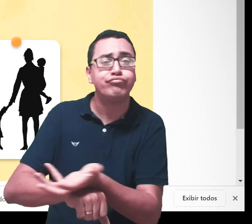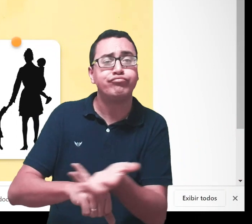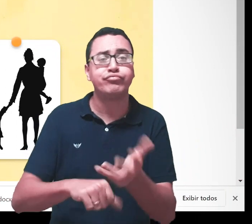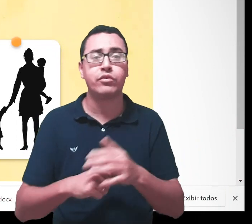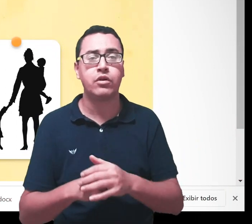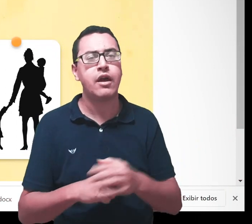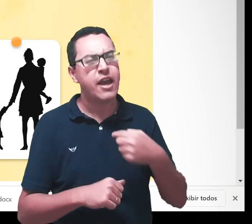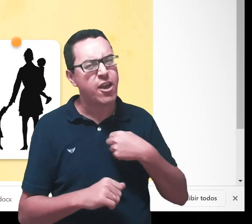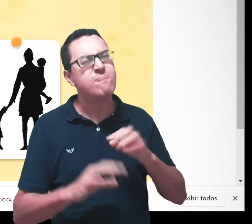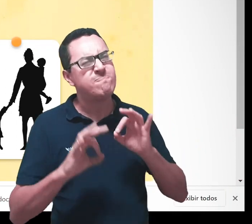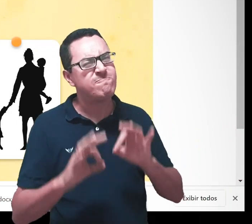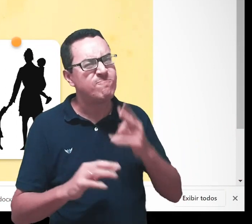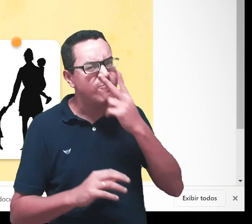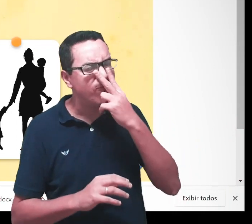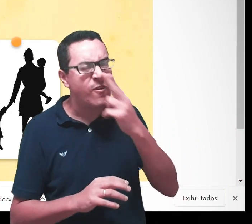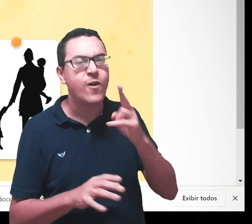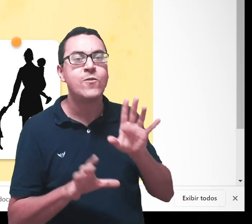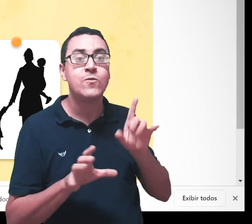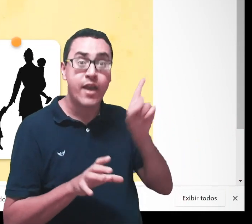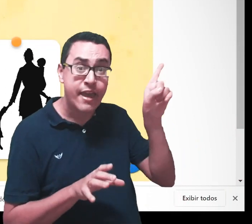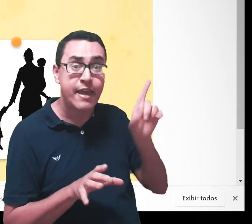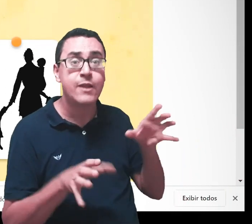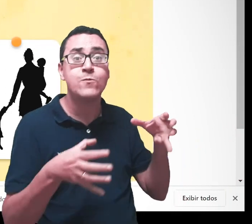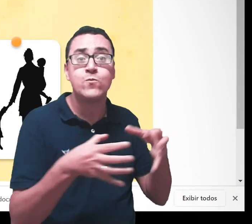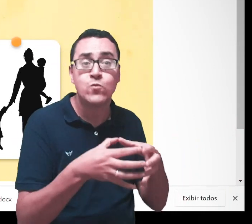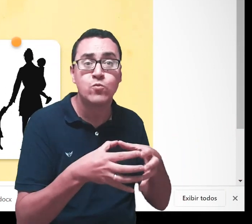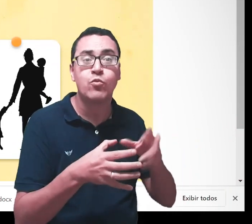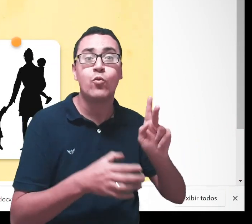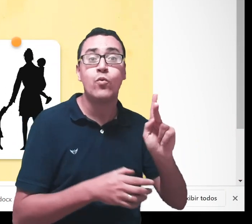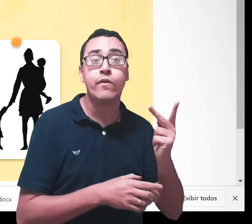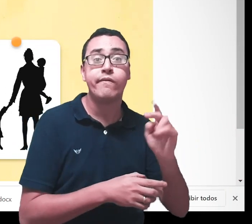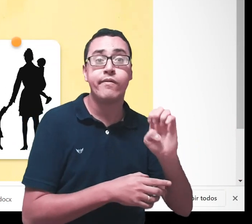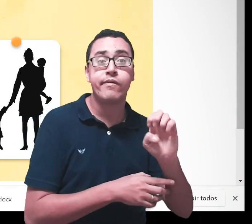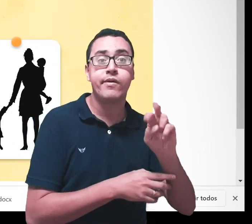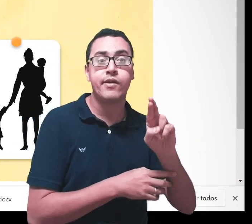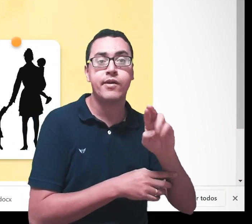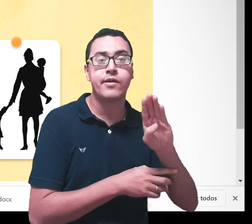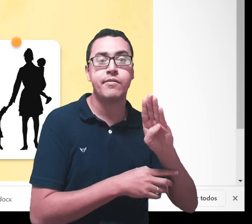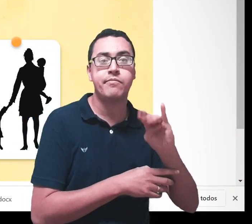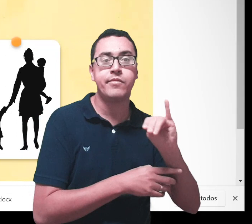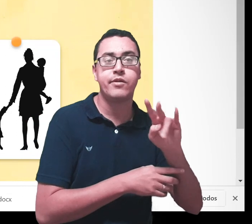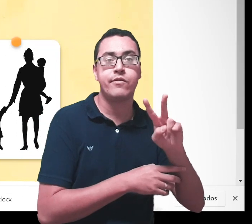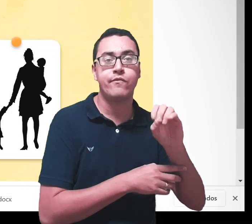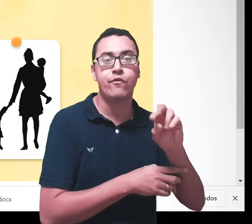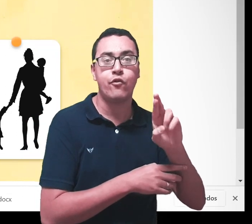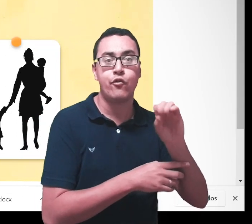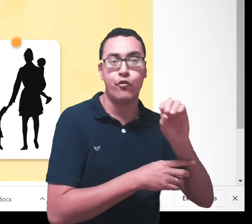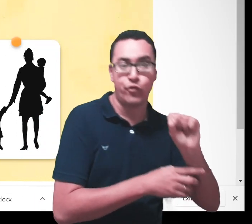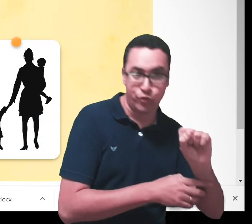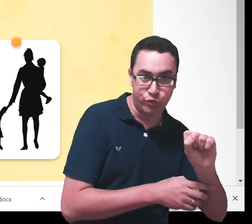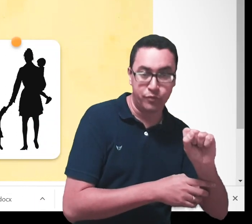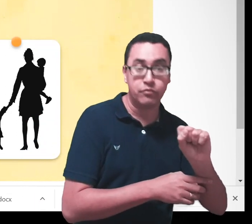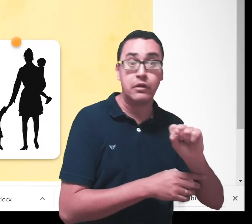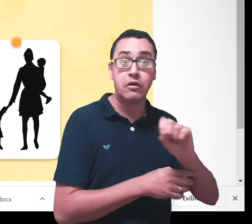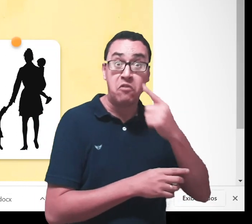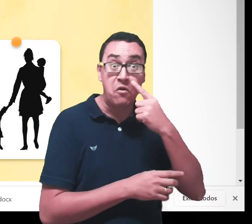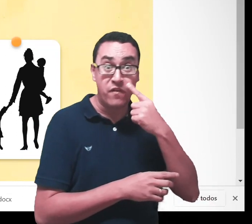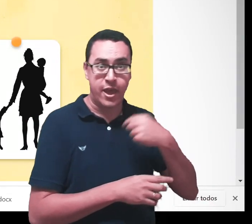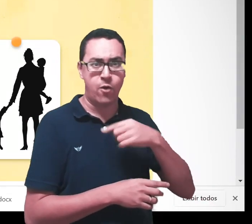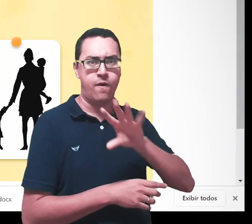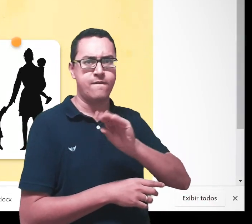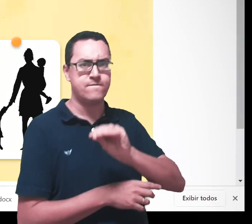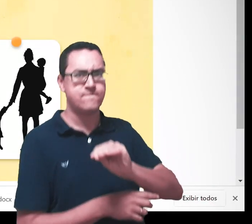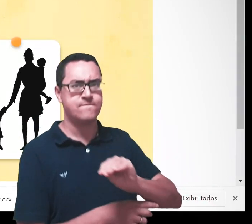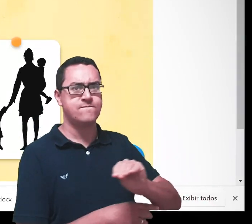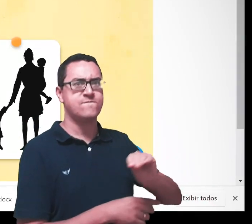arriscar em herbívoros. Se estiver certo, na hora que eu soltar, a palavra fica aqui. Se